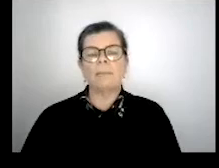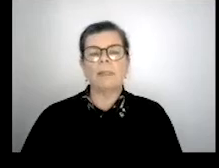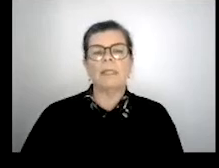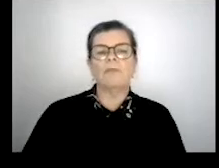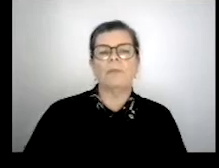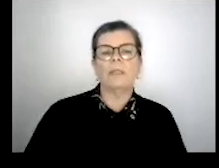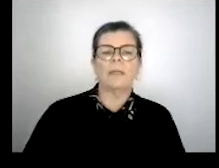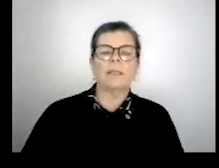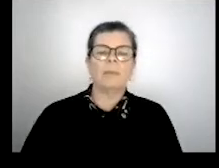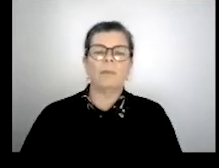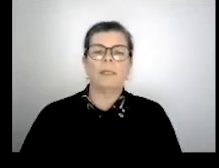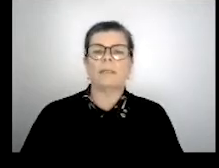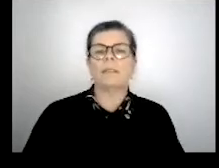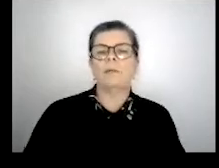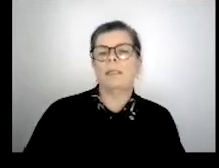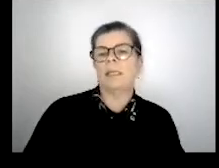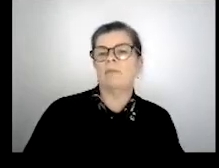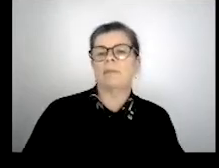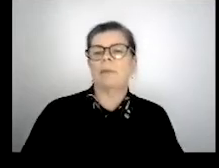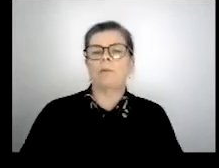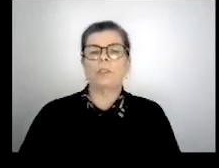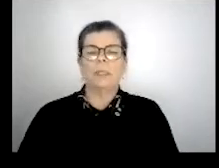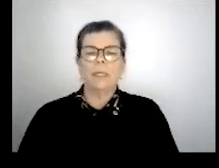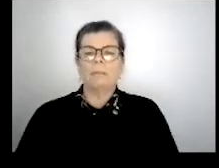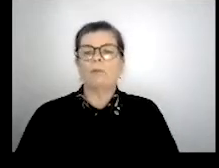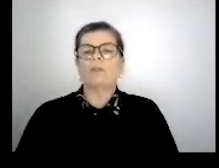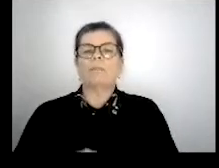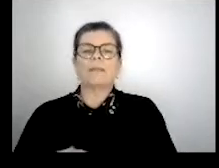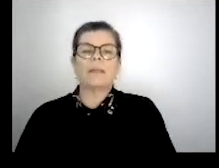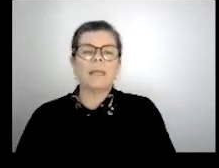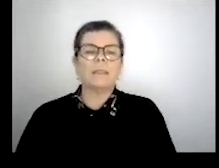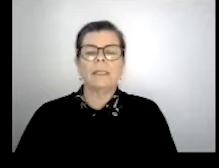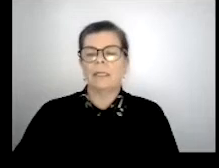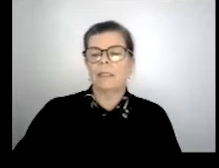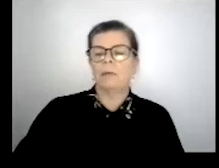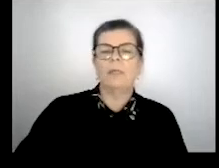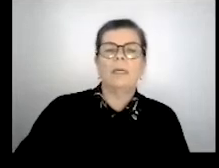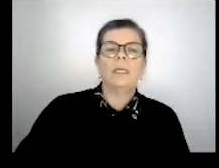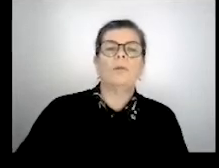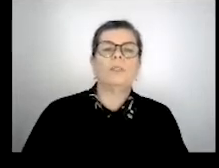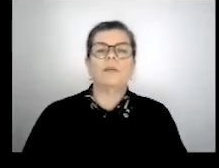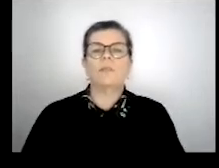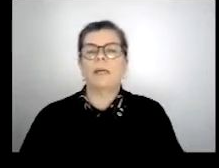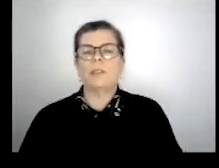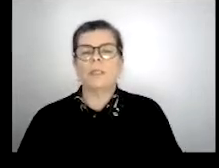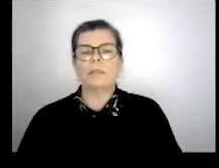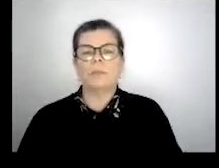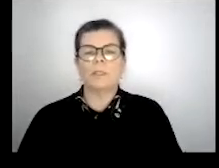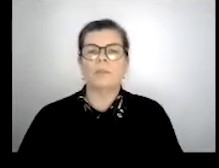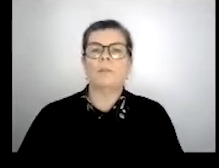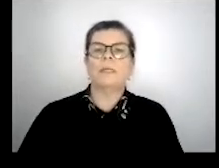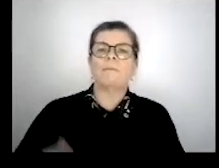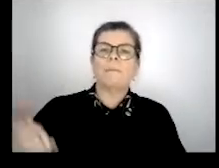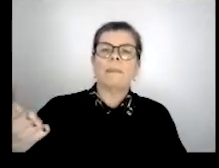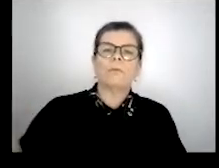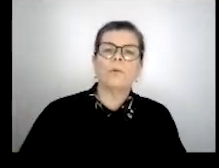inicia lá pela telefonista receber uma ligação e ela deve saber para onde vai passar essa ligação, e onde faz parte dela a simulação